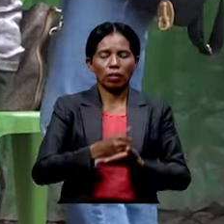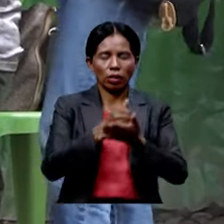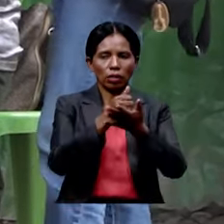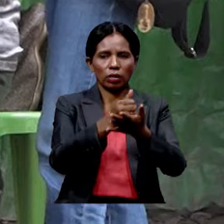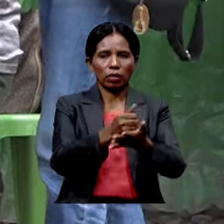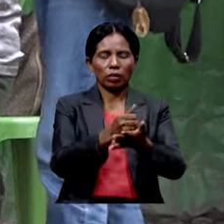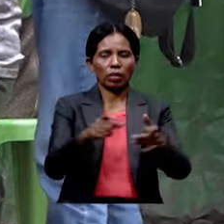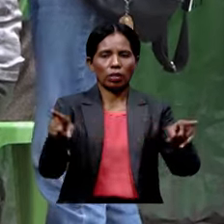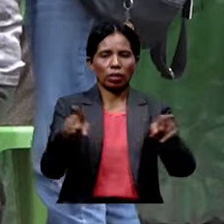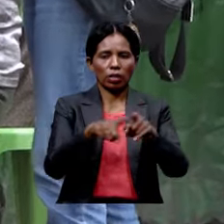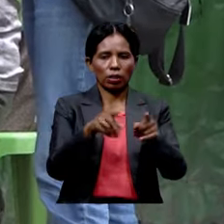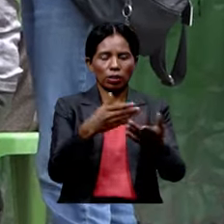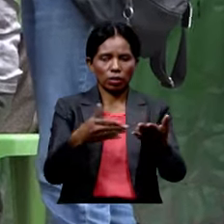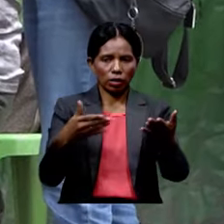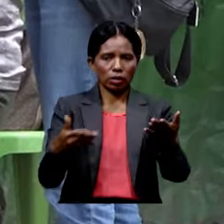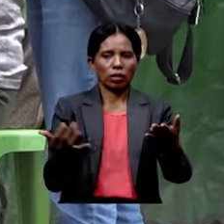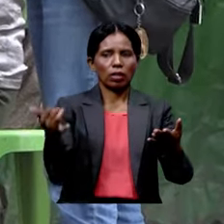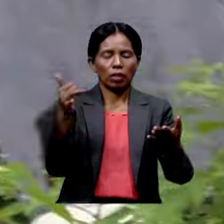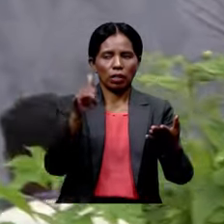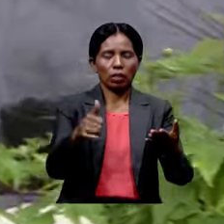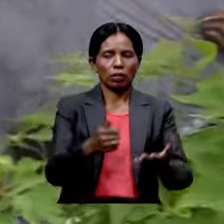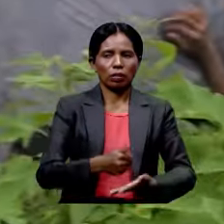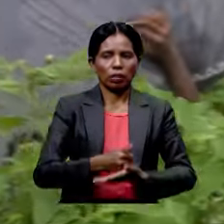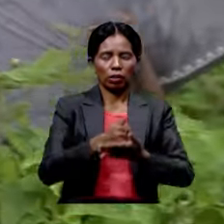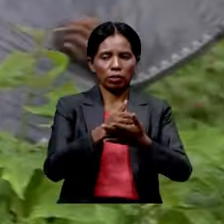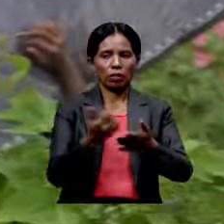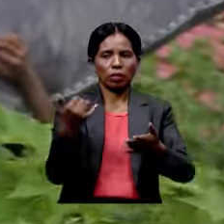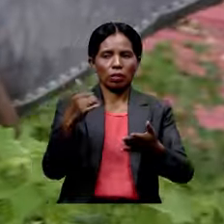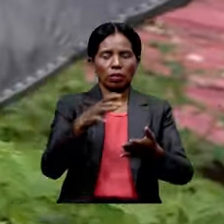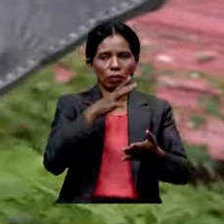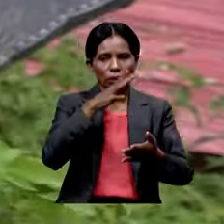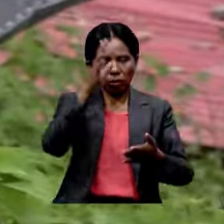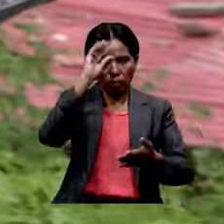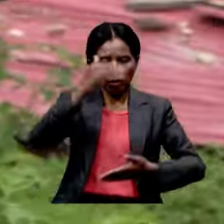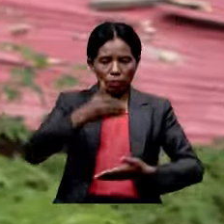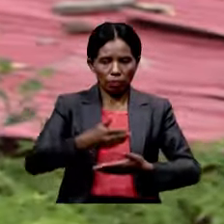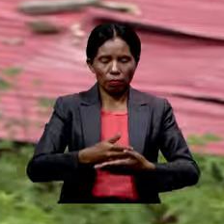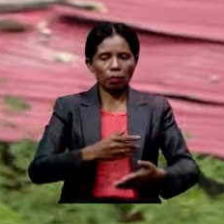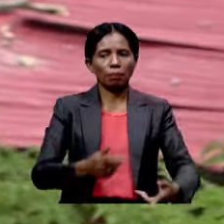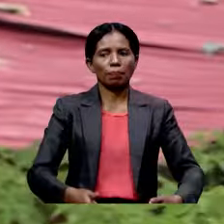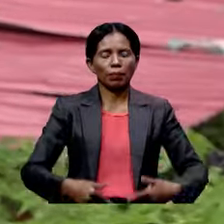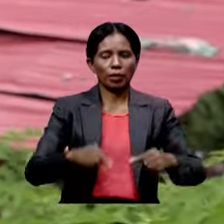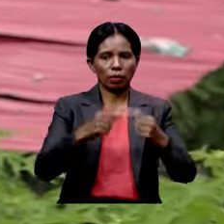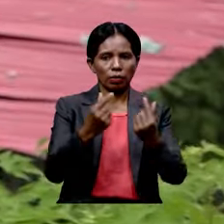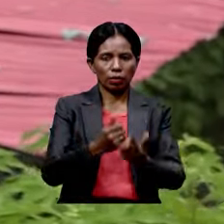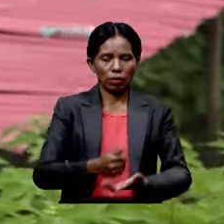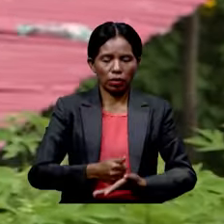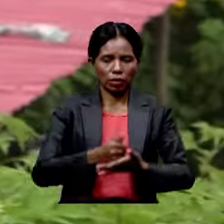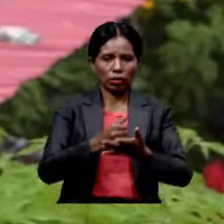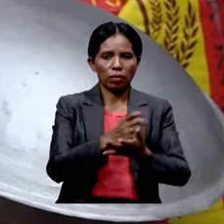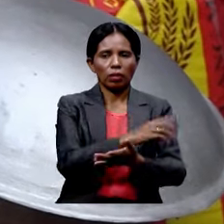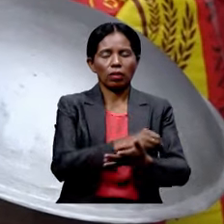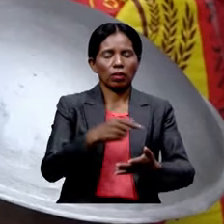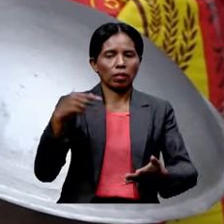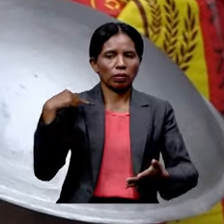humanitário, hanesan sa necessidade básica, atubele hakman, inan ho oanye moris. Equipa apoio técnico superior inclusão social,